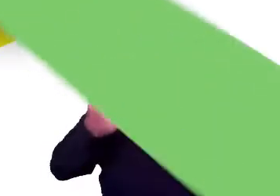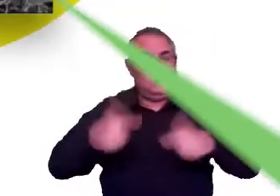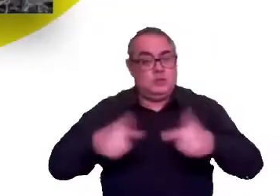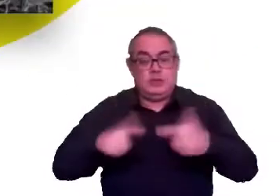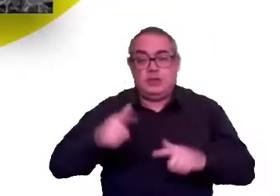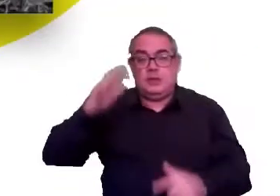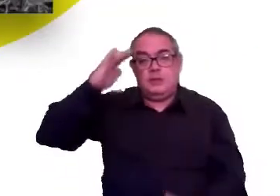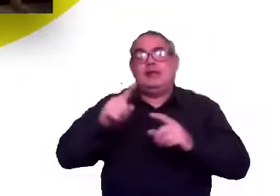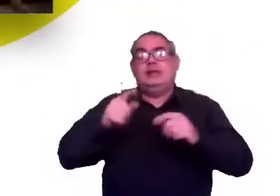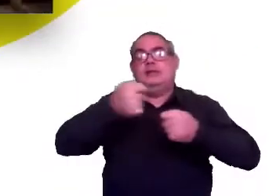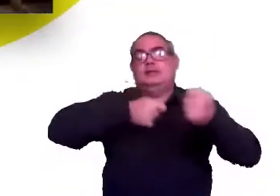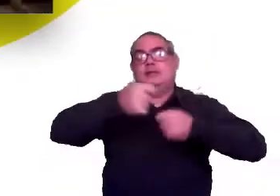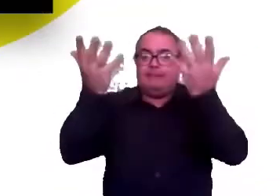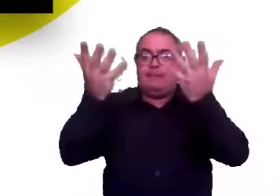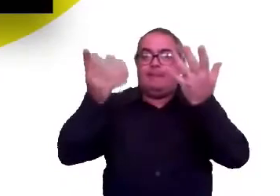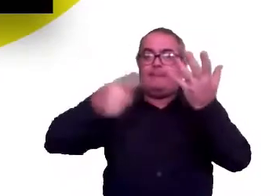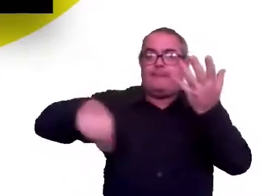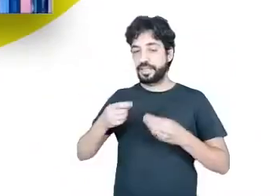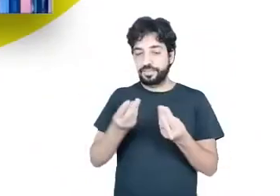sustentável.